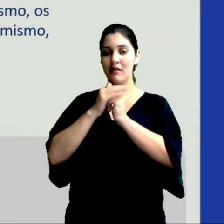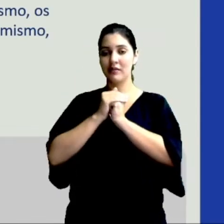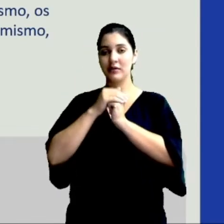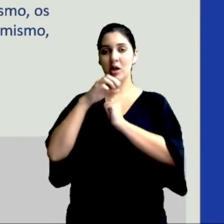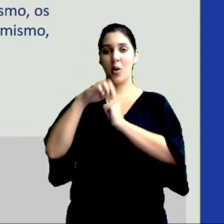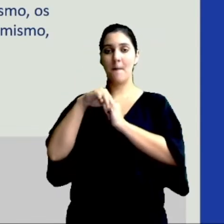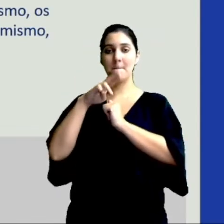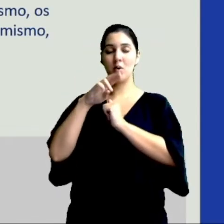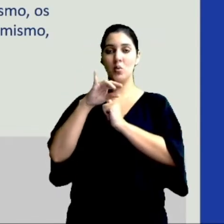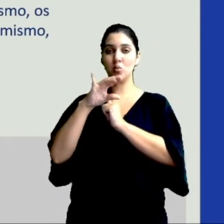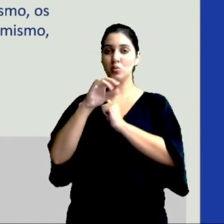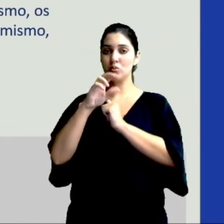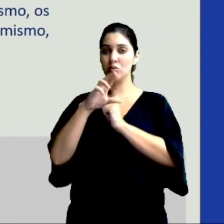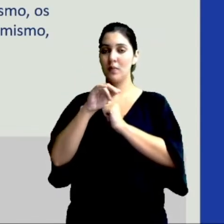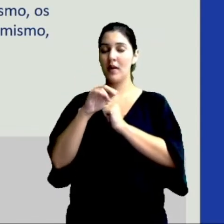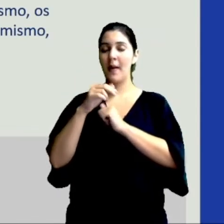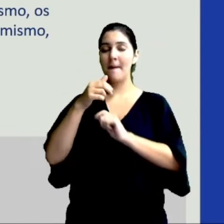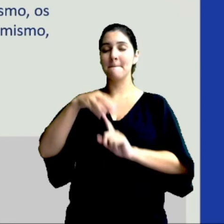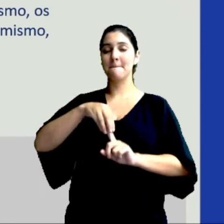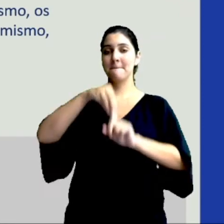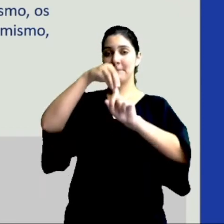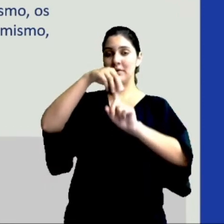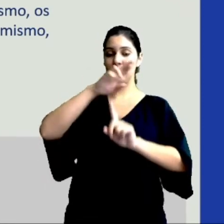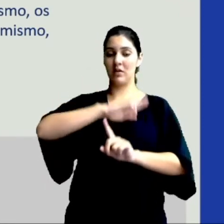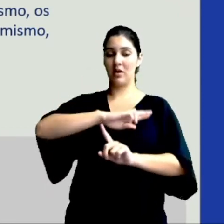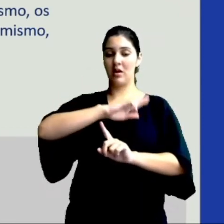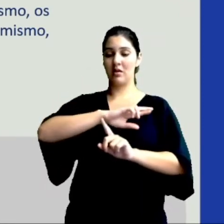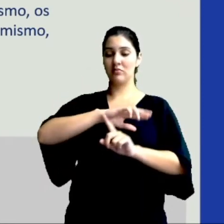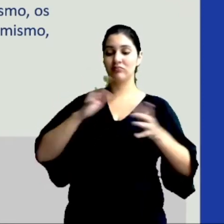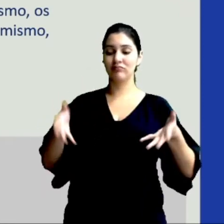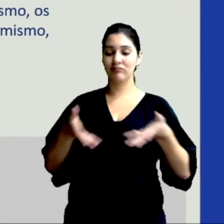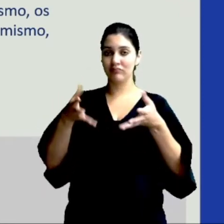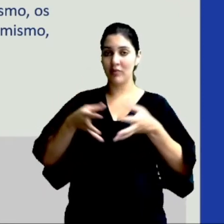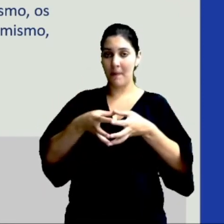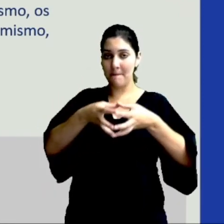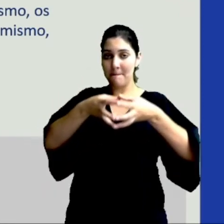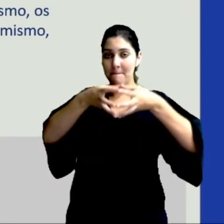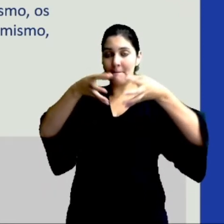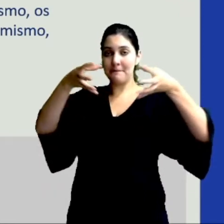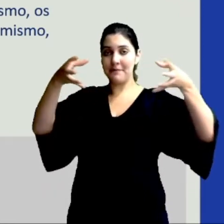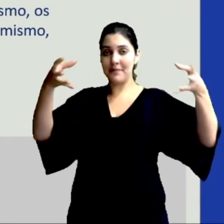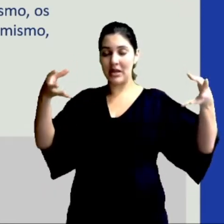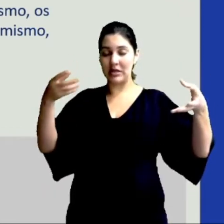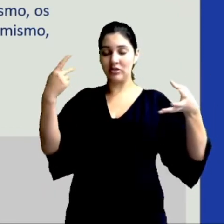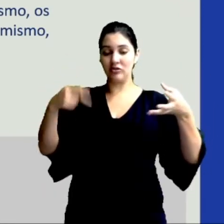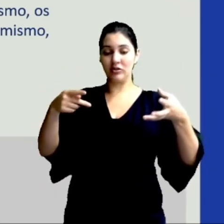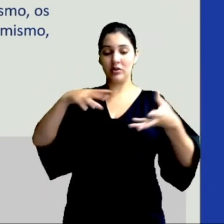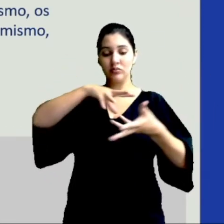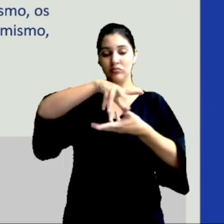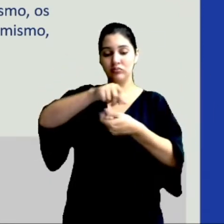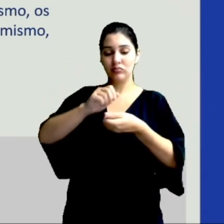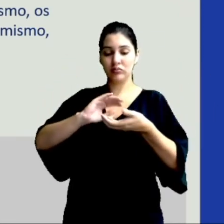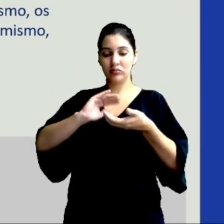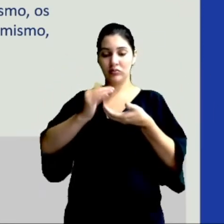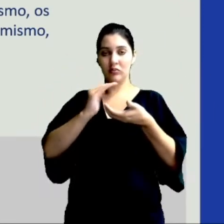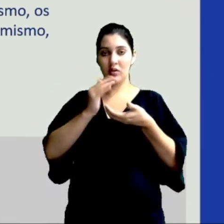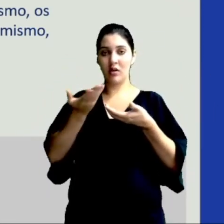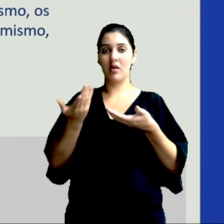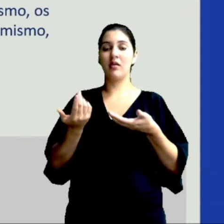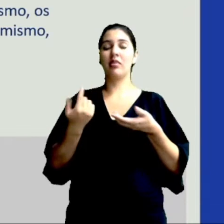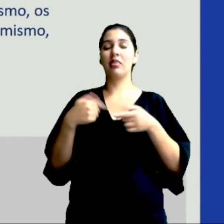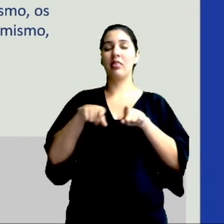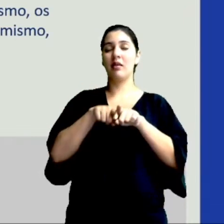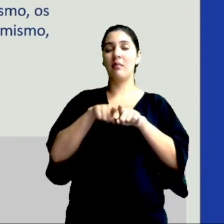principais religiões que são predominantes nessa região do Oriente Médio, né? O dialeto, né, o